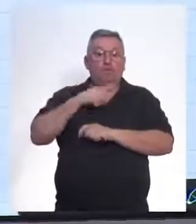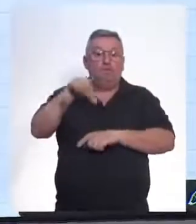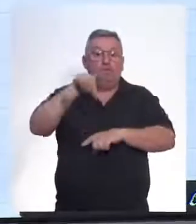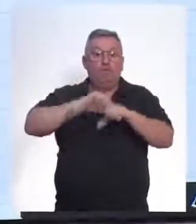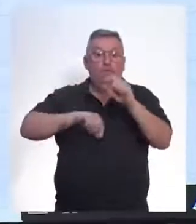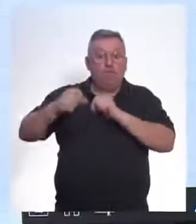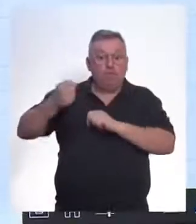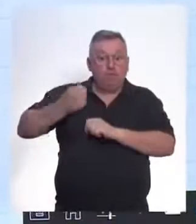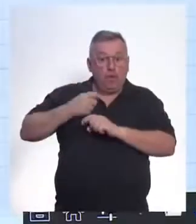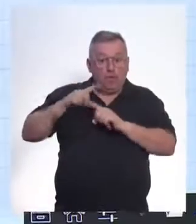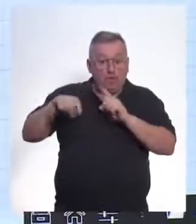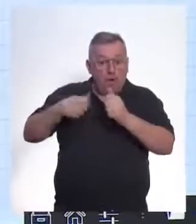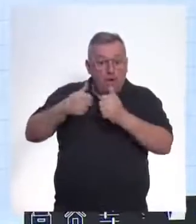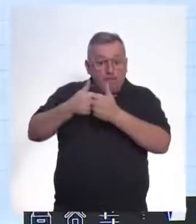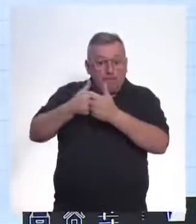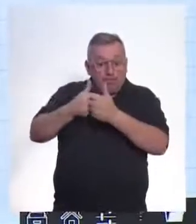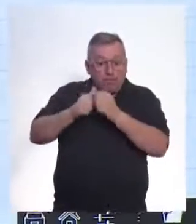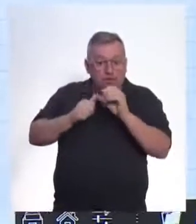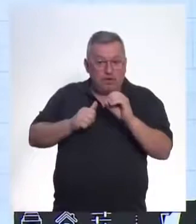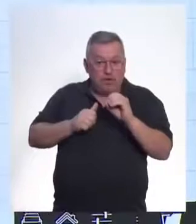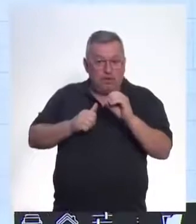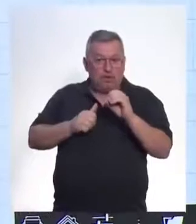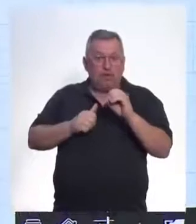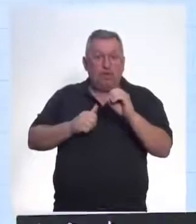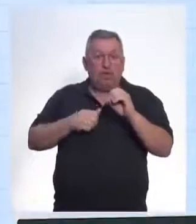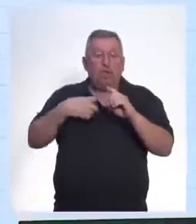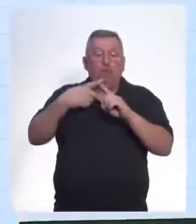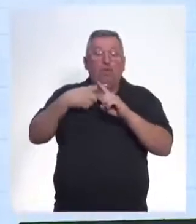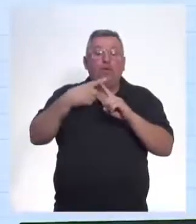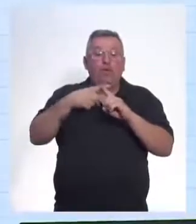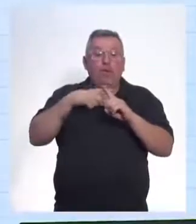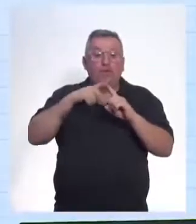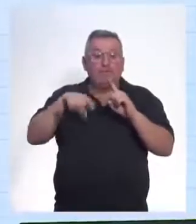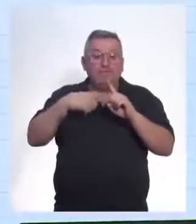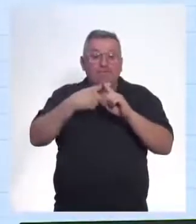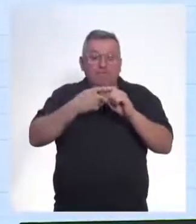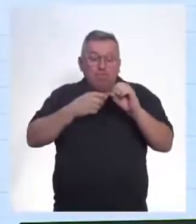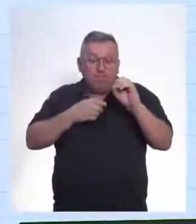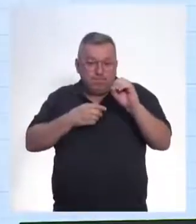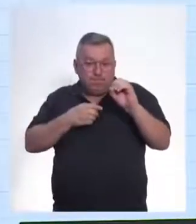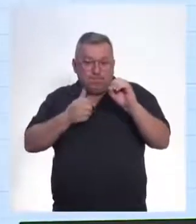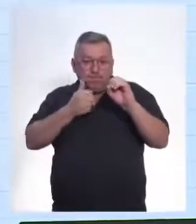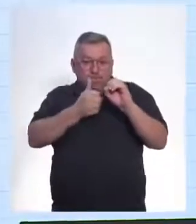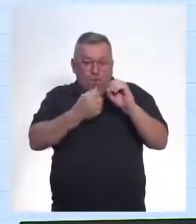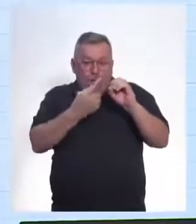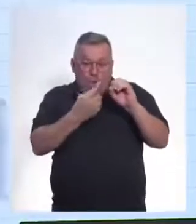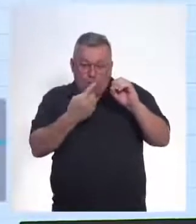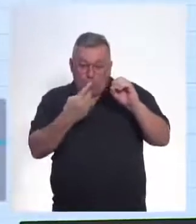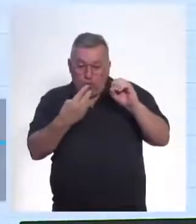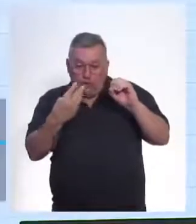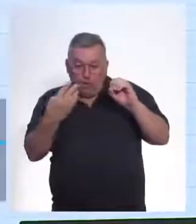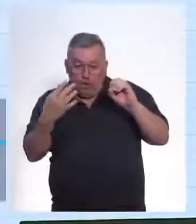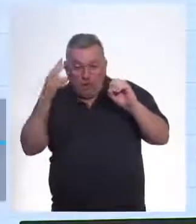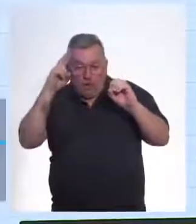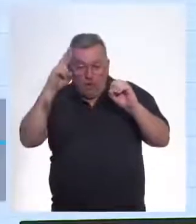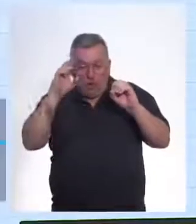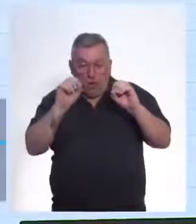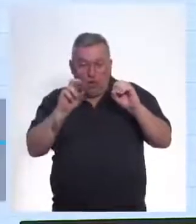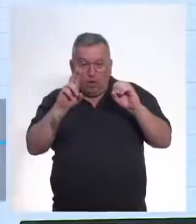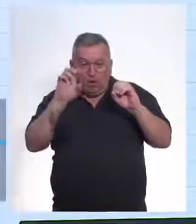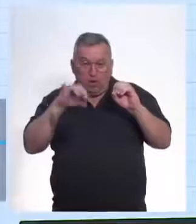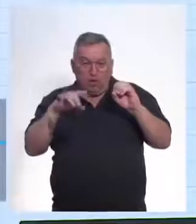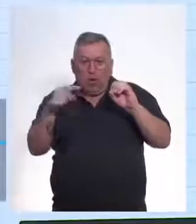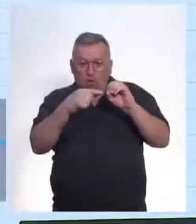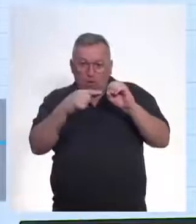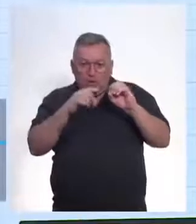valores mais próximos do zero. Por quê? Eles ficam mais próximos da origem. Lembra que a origem é